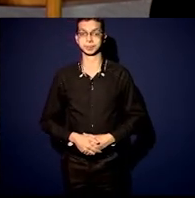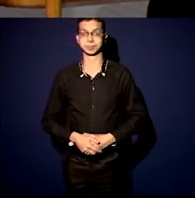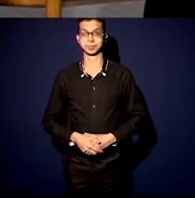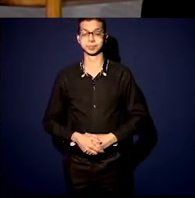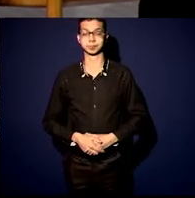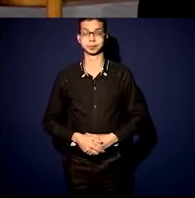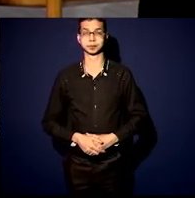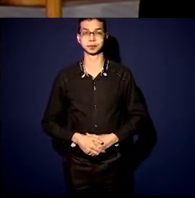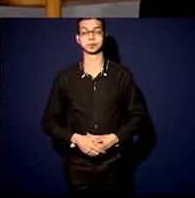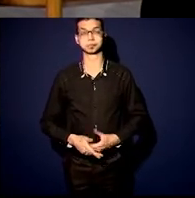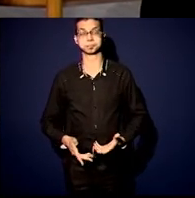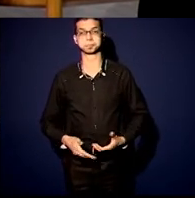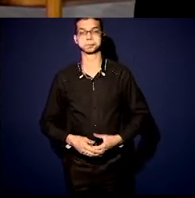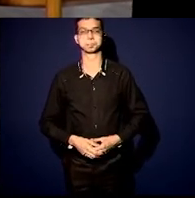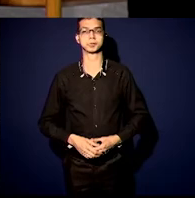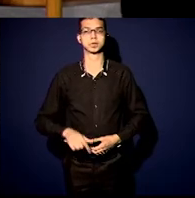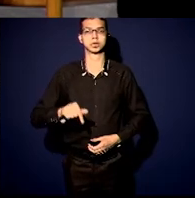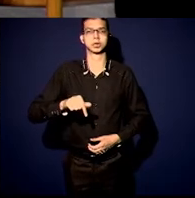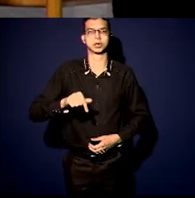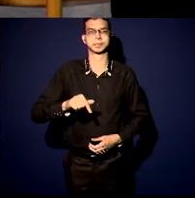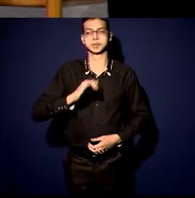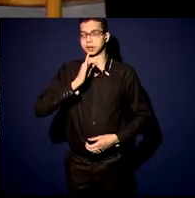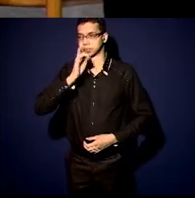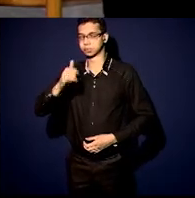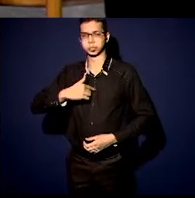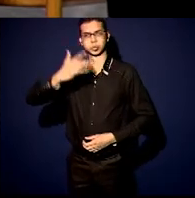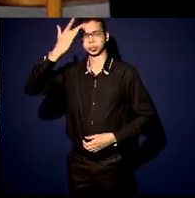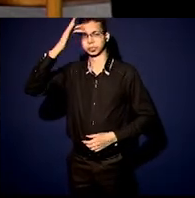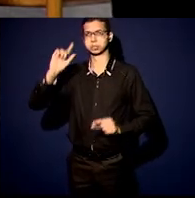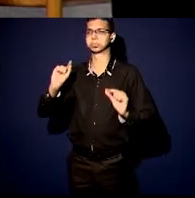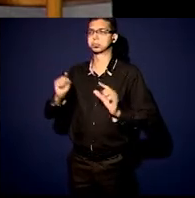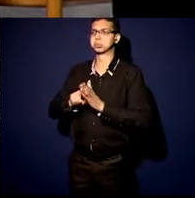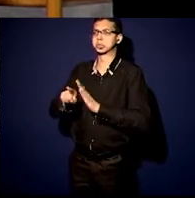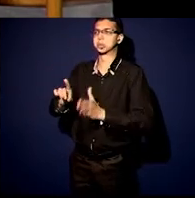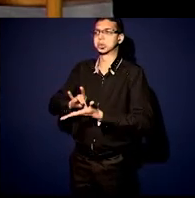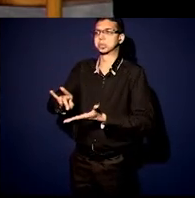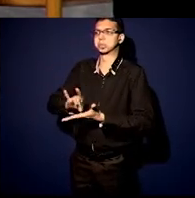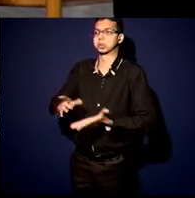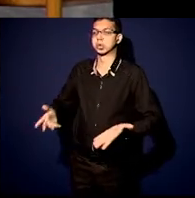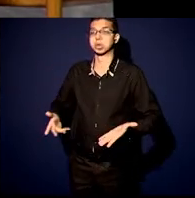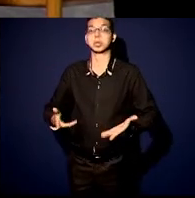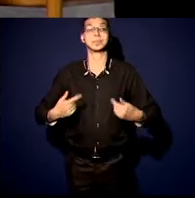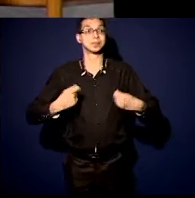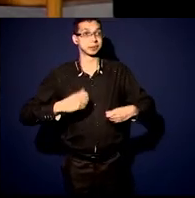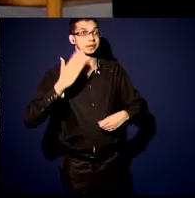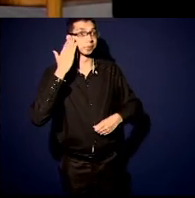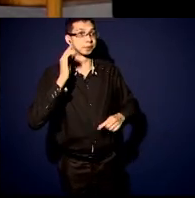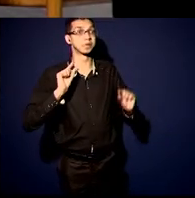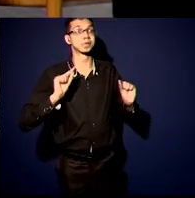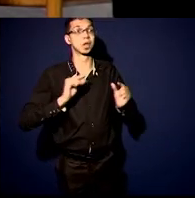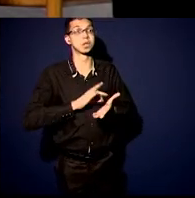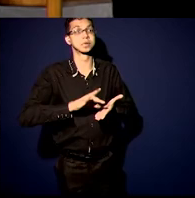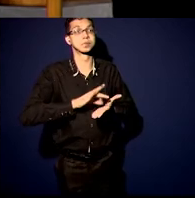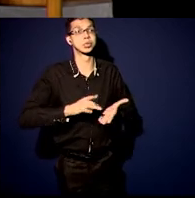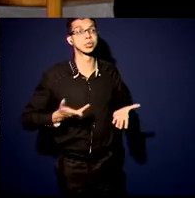aí o Roberto Olha eu não sei não sei o que que o senhor está se referindo Mas precisamos saber quem são os inimigos